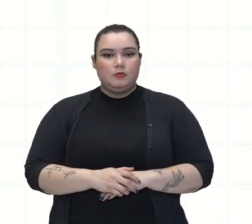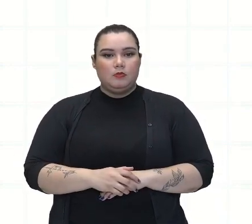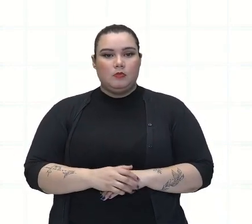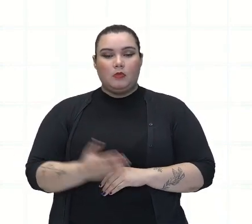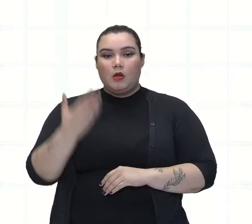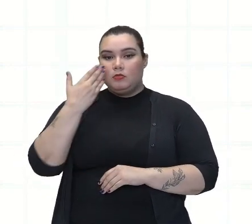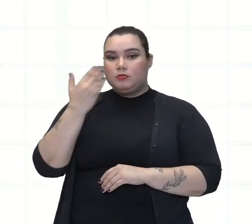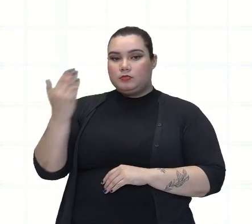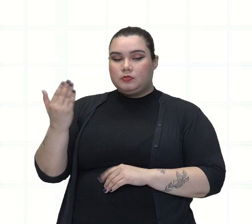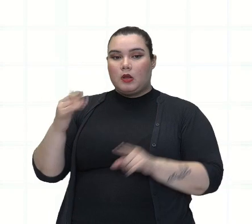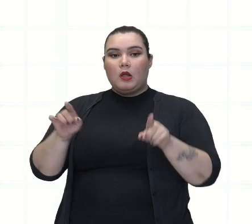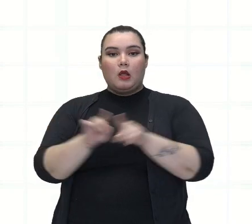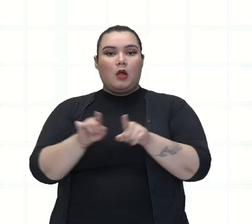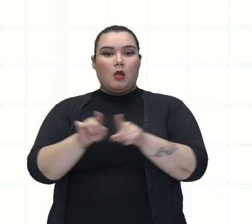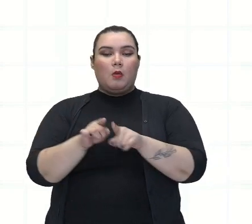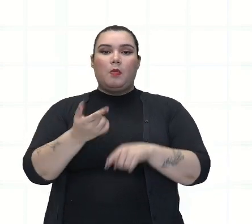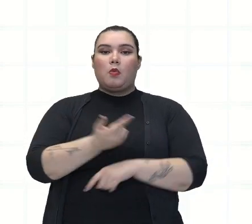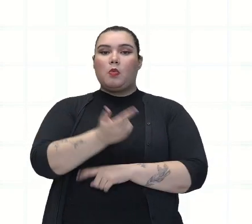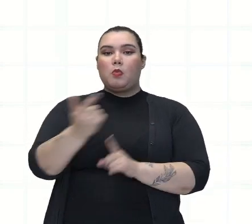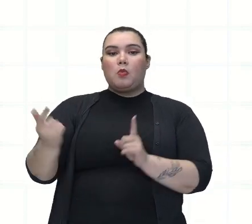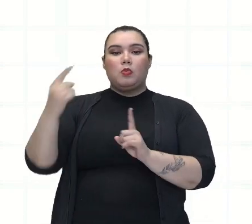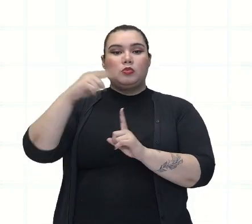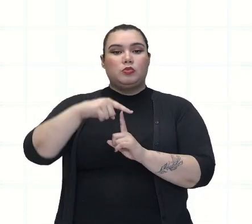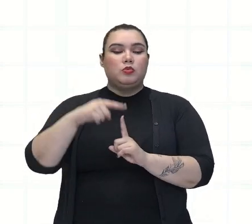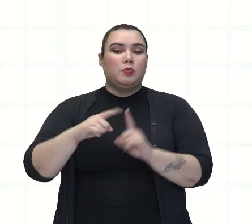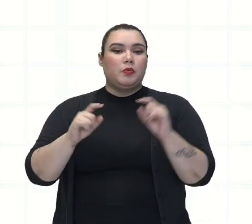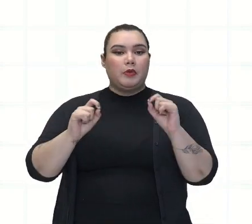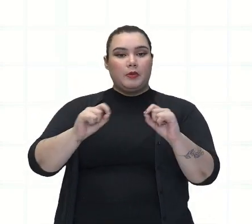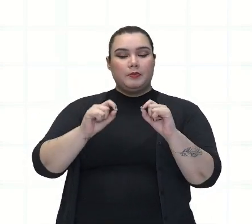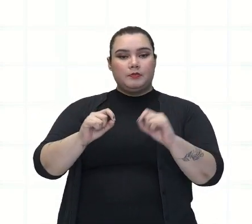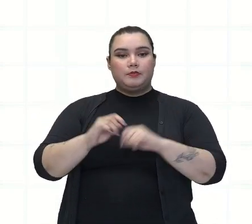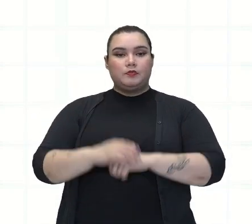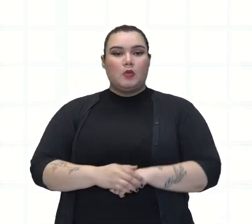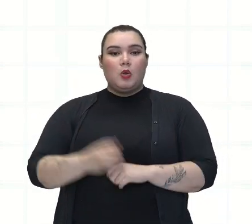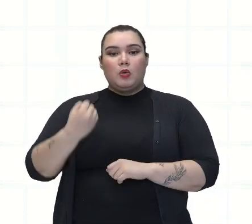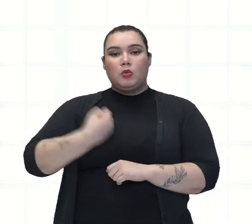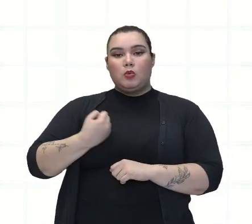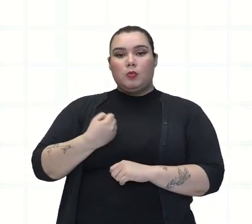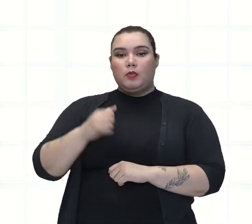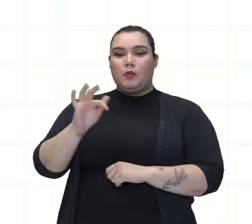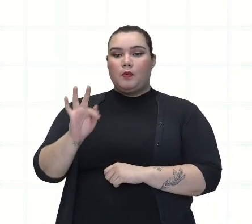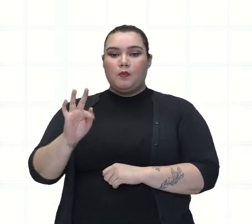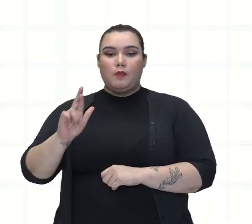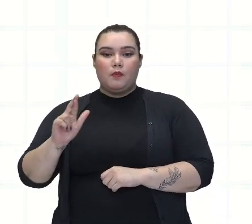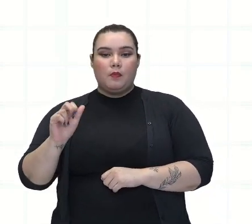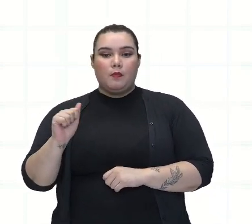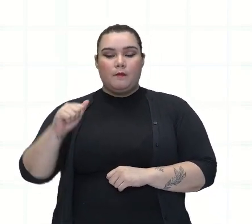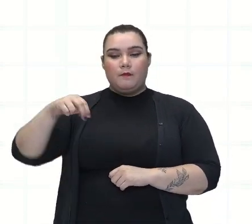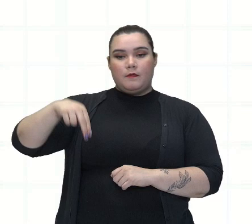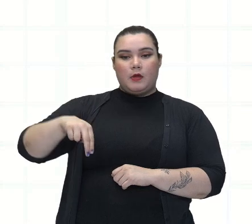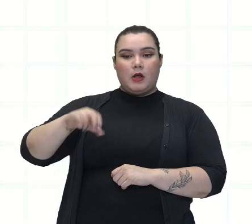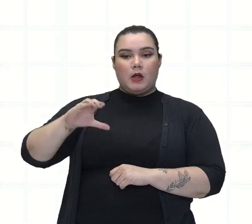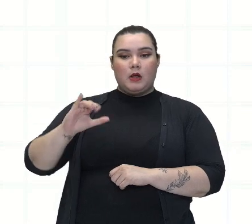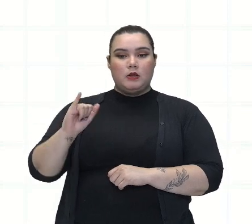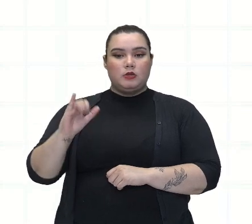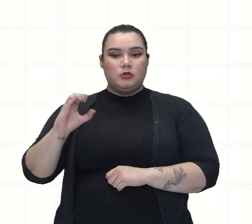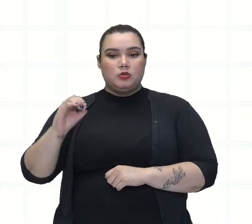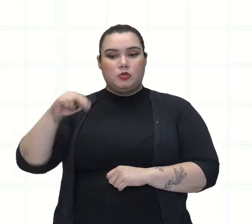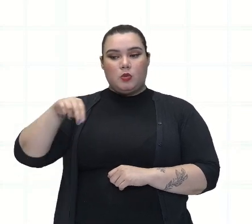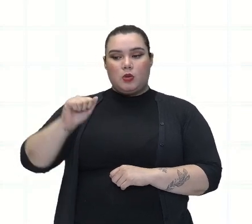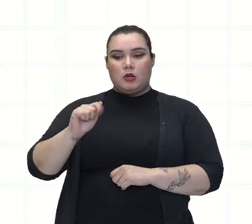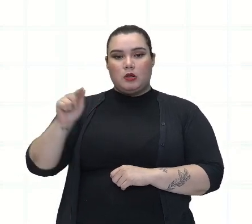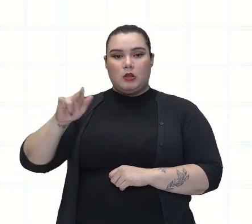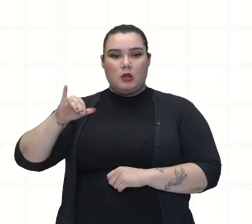Prossigamos. Além dos anteriores, nós também temos os fracionários, palavras que